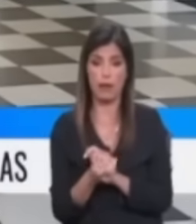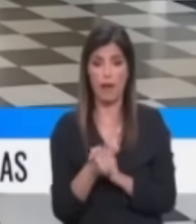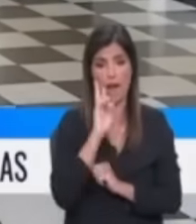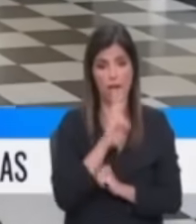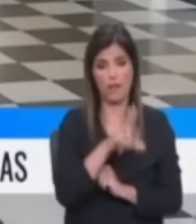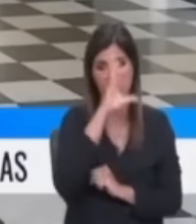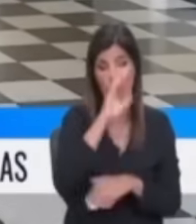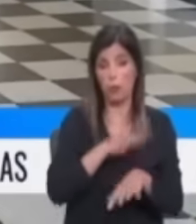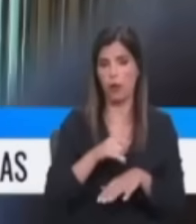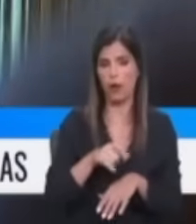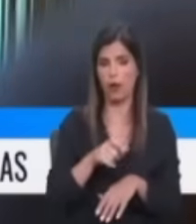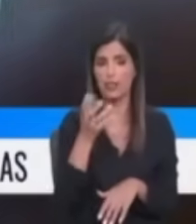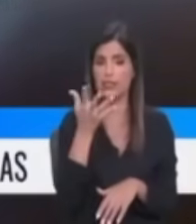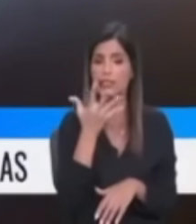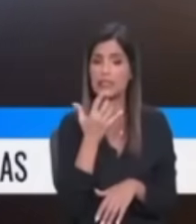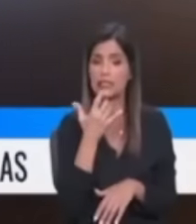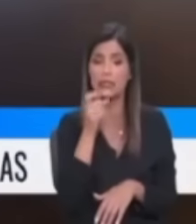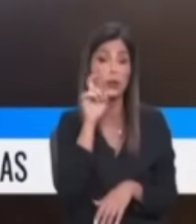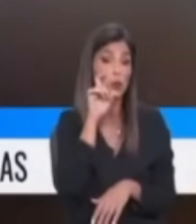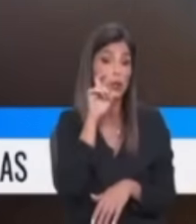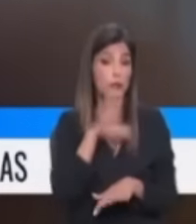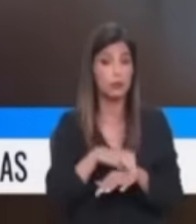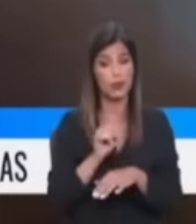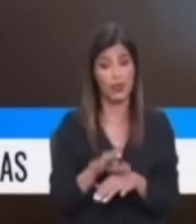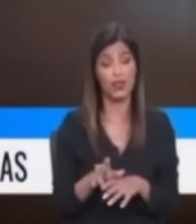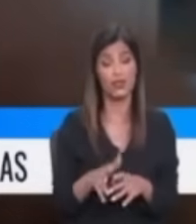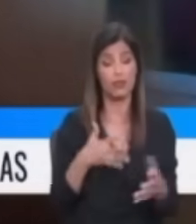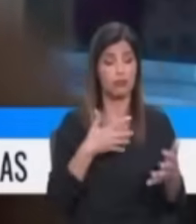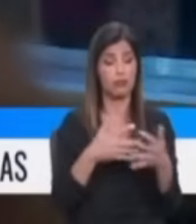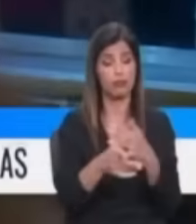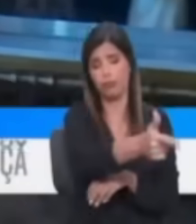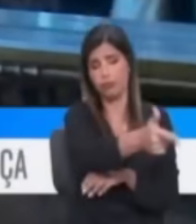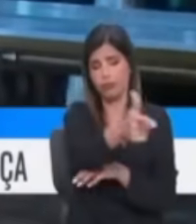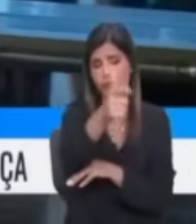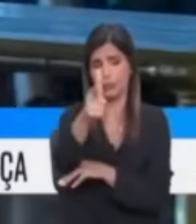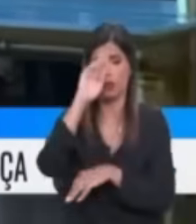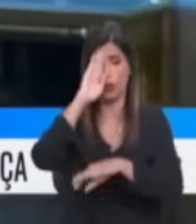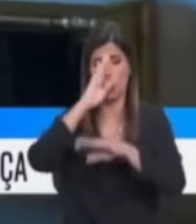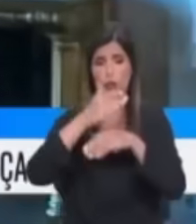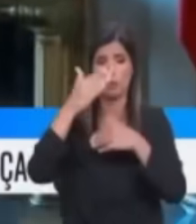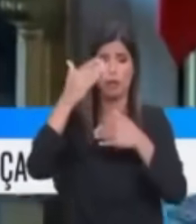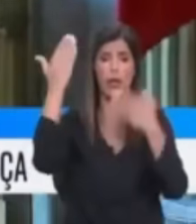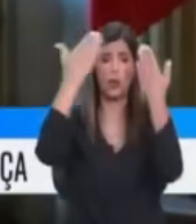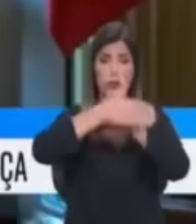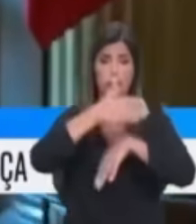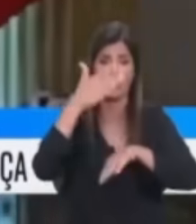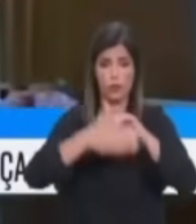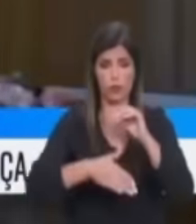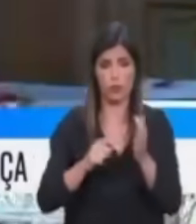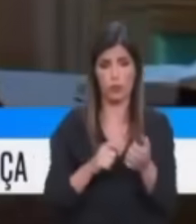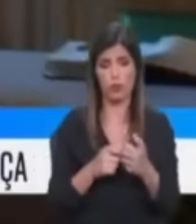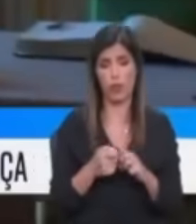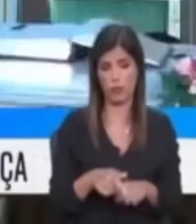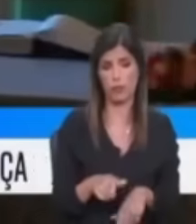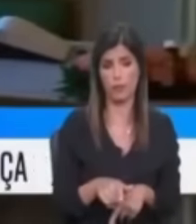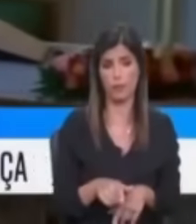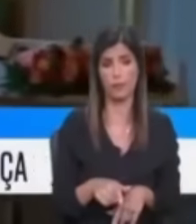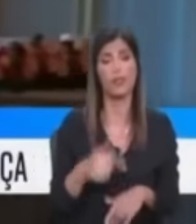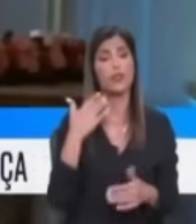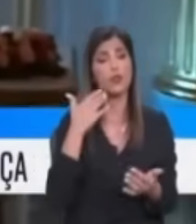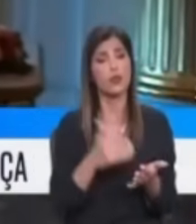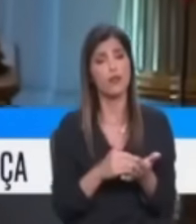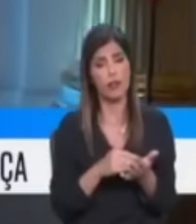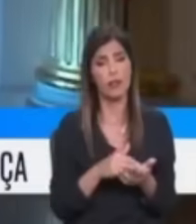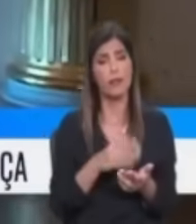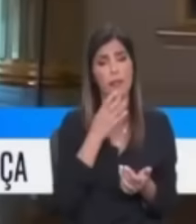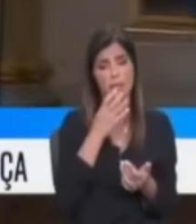Estado por razões de segurança, na sequência do ataque com tiros na última noite. Marcelo Rebelo de Sousa jantou esta segunda-feira com os reis